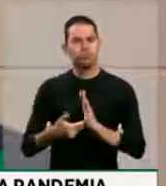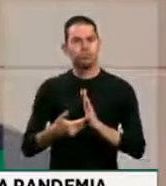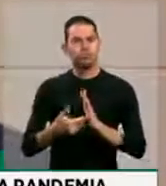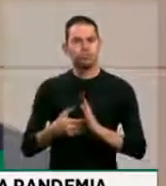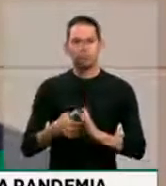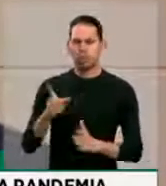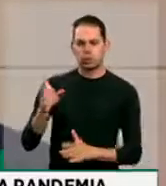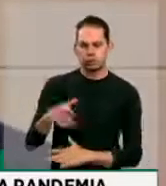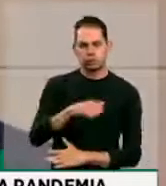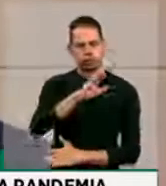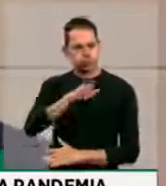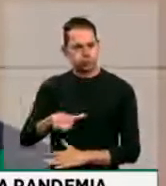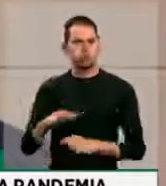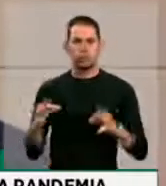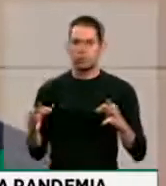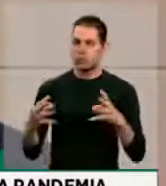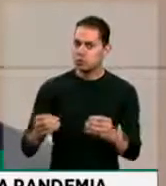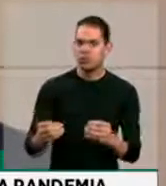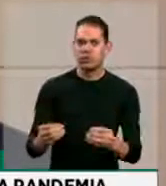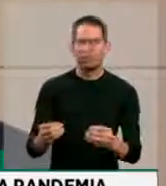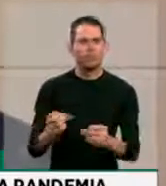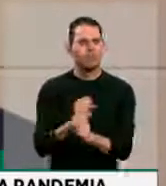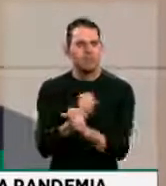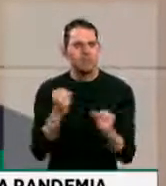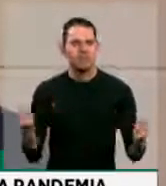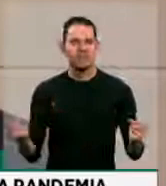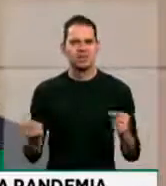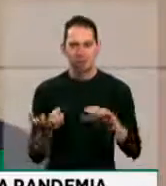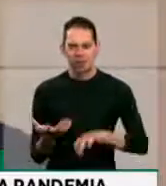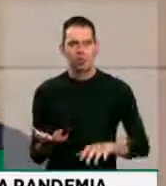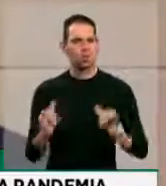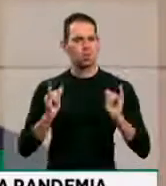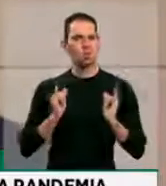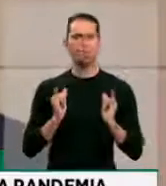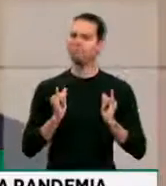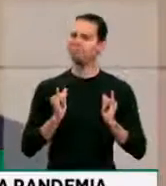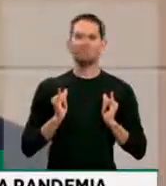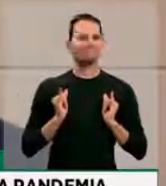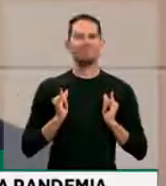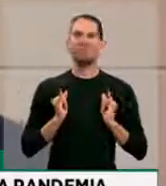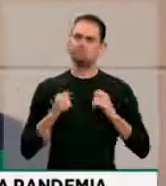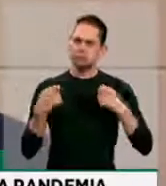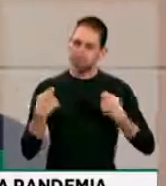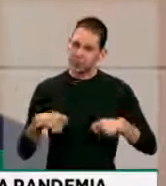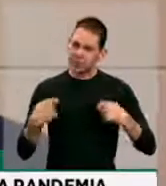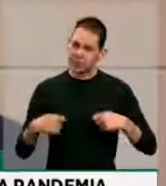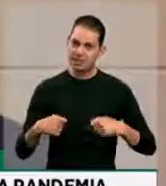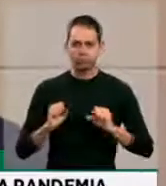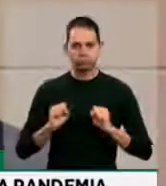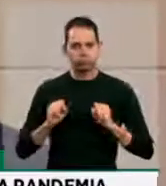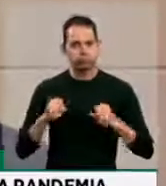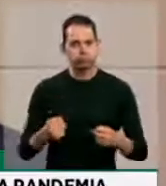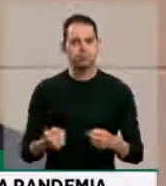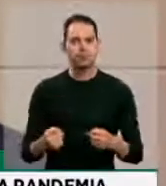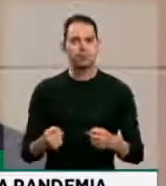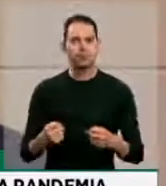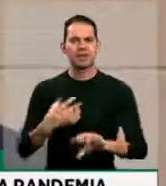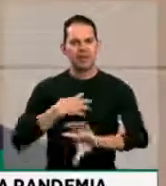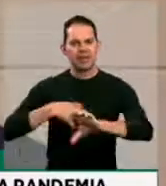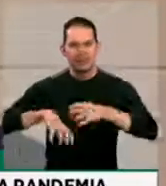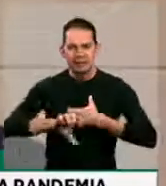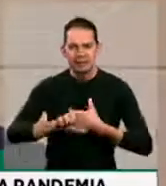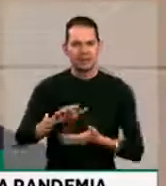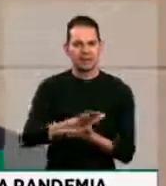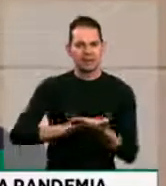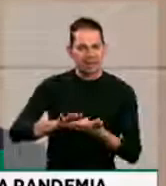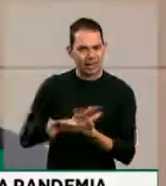é possível que o Congresso vá se omitir, vá demonstrar insensibilidade na proteção